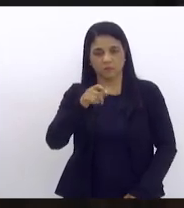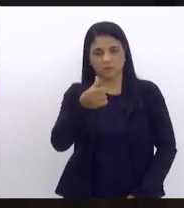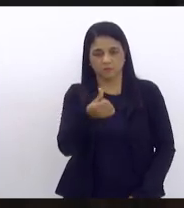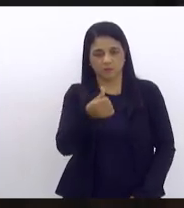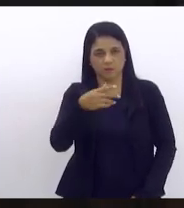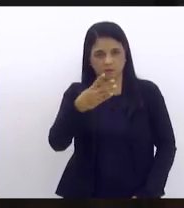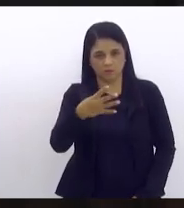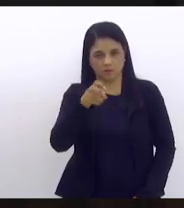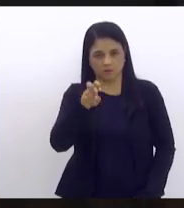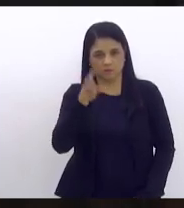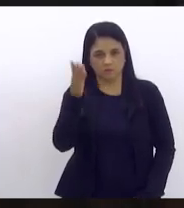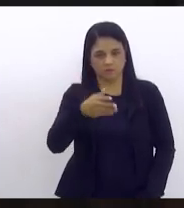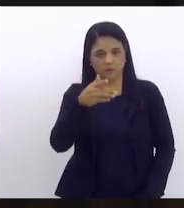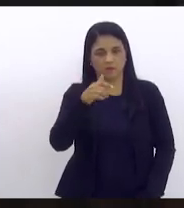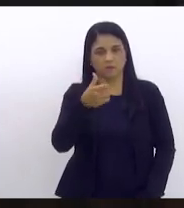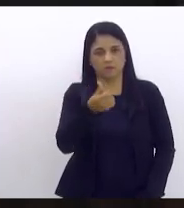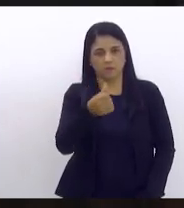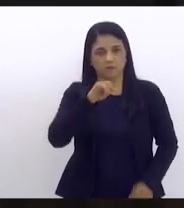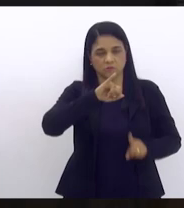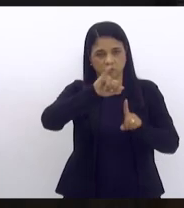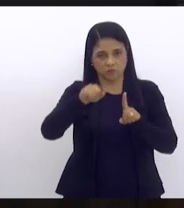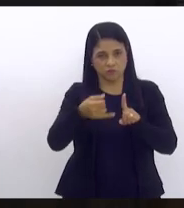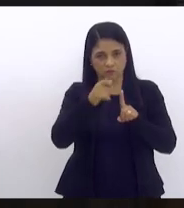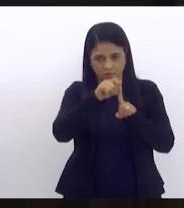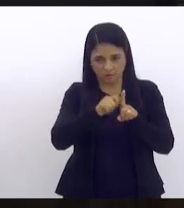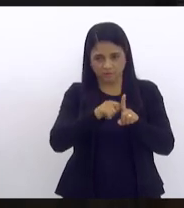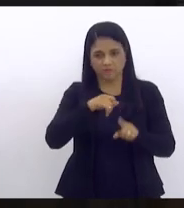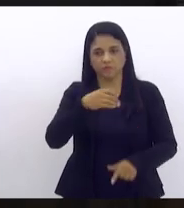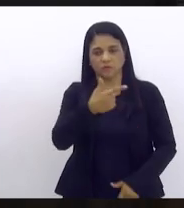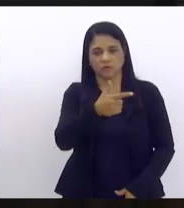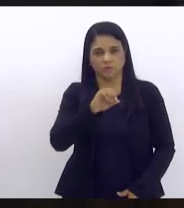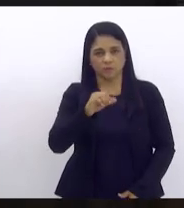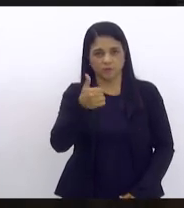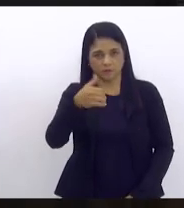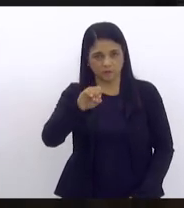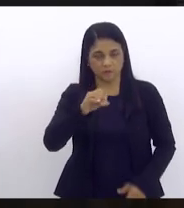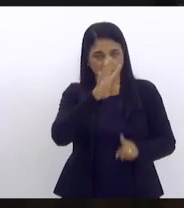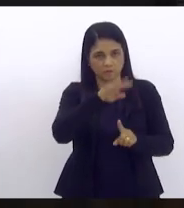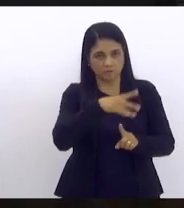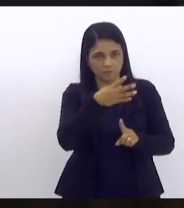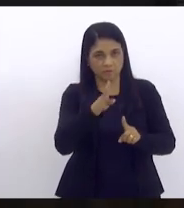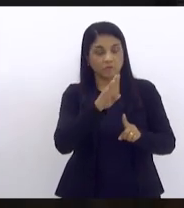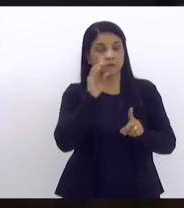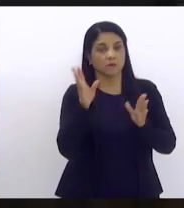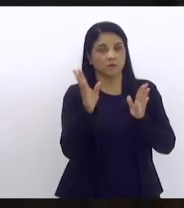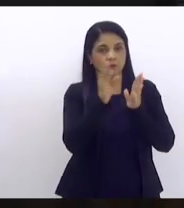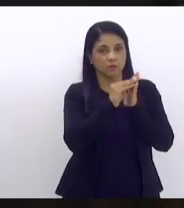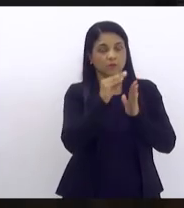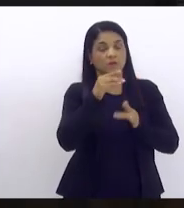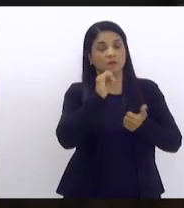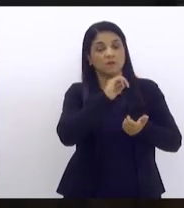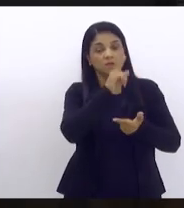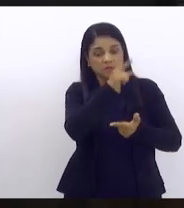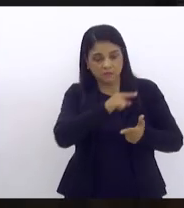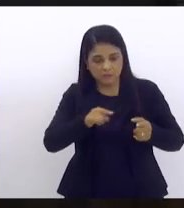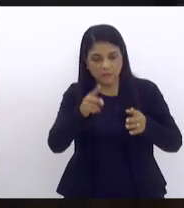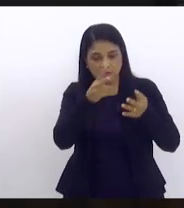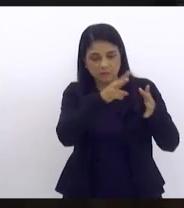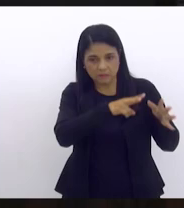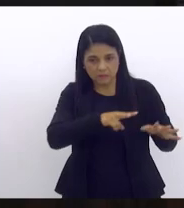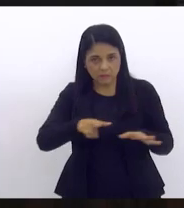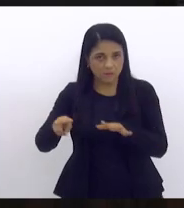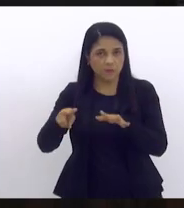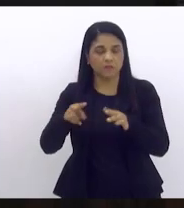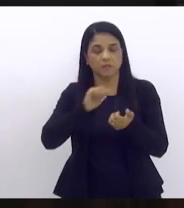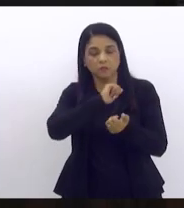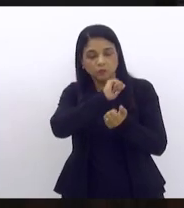5.645, de 6 de janeiro de 2010, para incluir no calendário oficial do Estado do Rio de Janeiro a Semana do Esporte Adaptado para Pessoas com